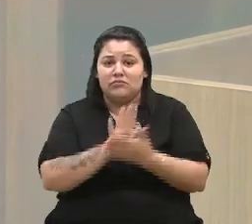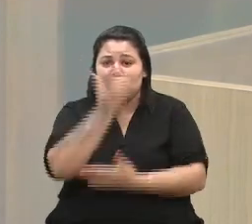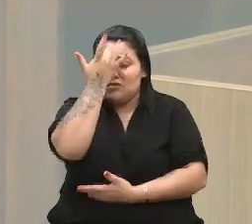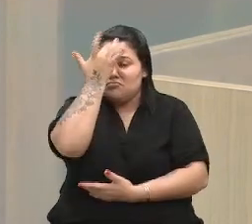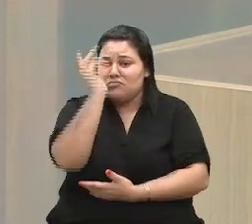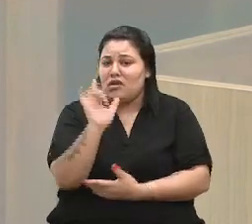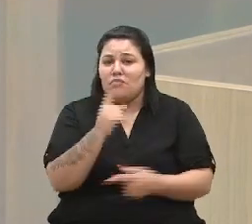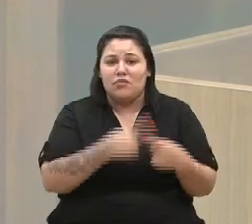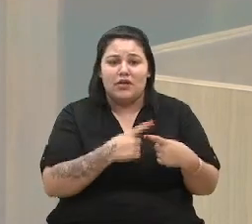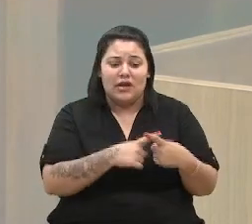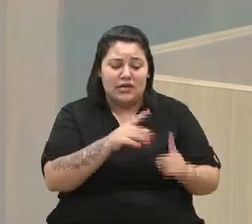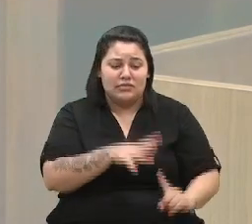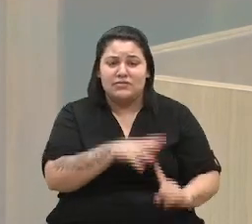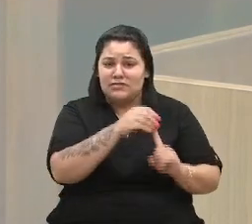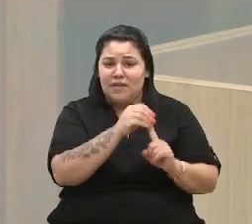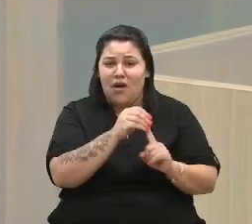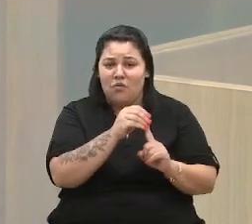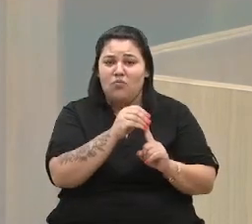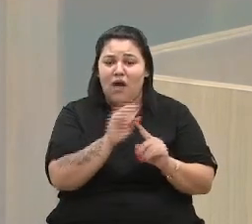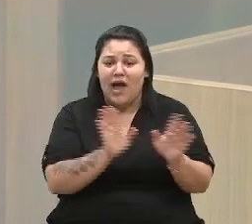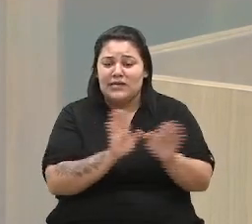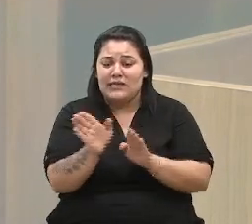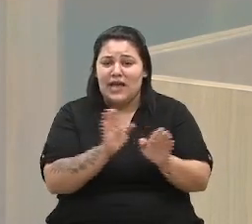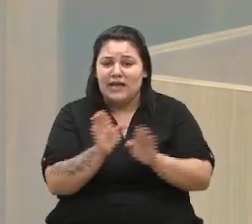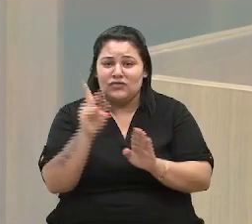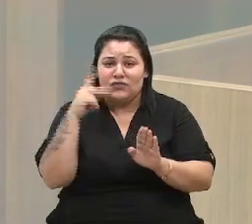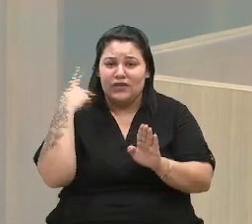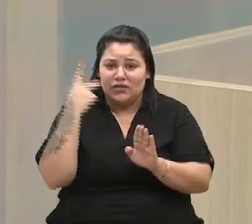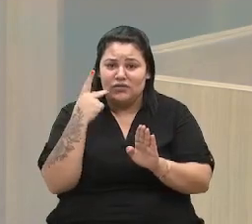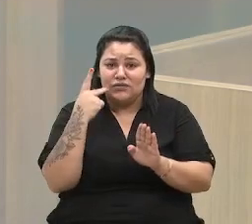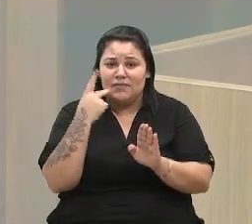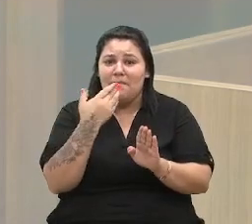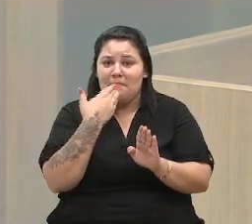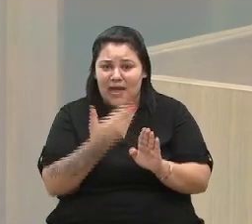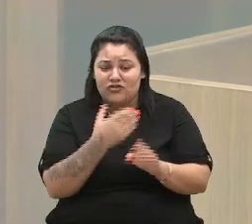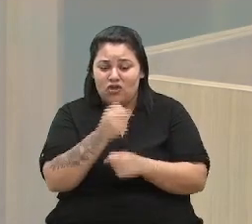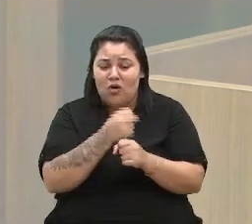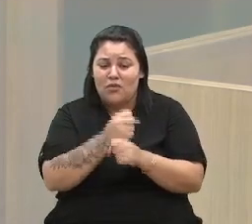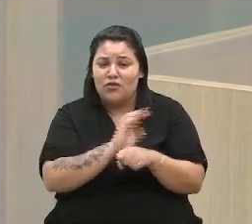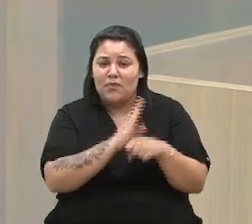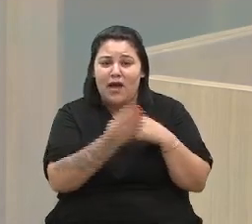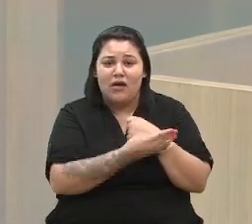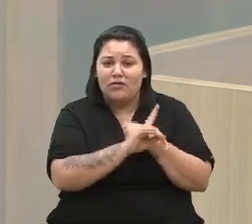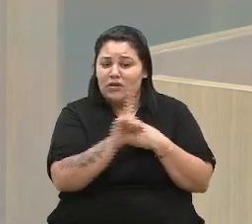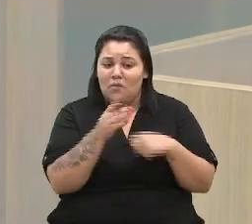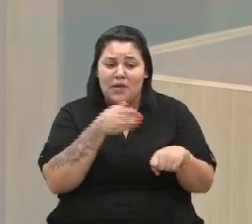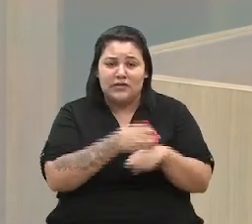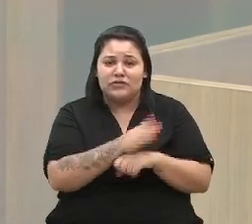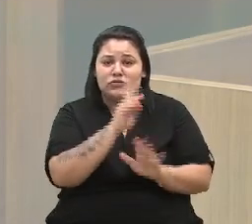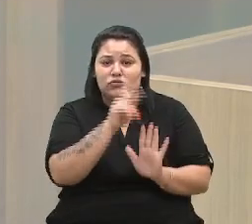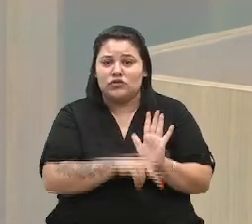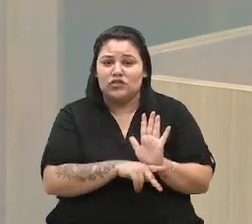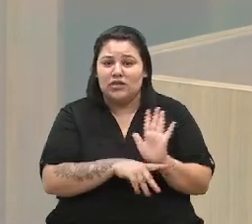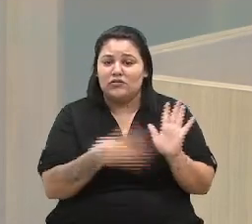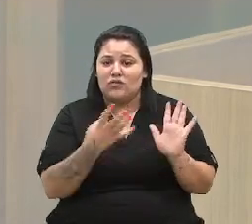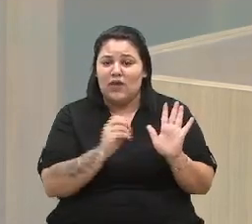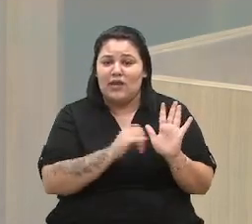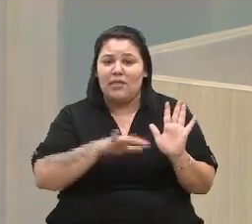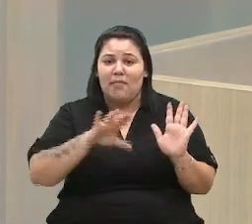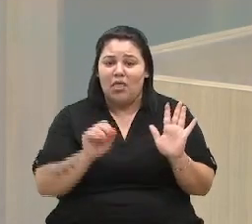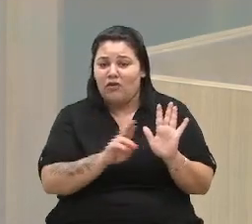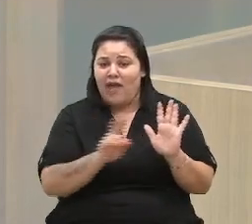as principais vias, que é onde os vereadores estão lá no bairro, não serão contempladas por esses 40 milhões de